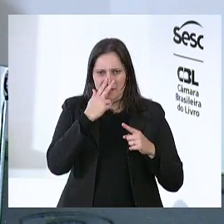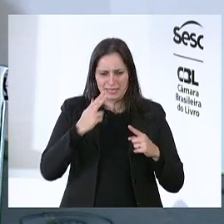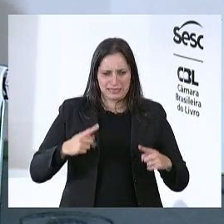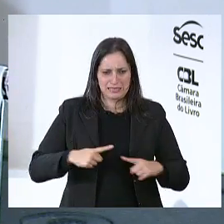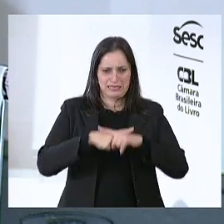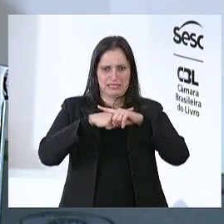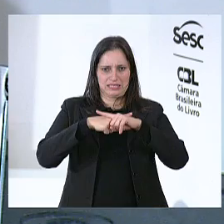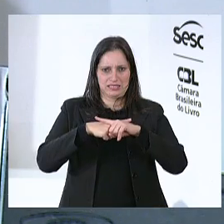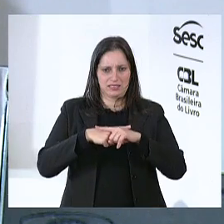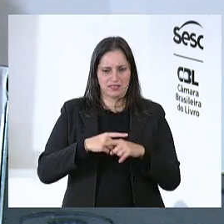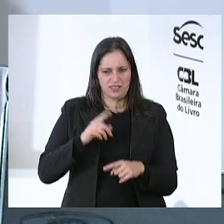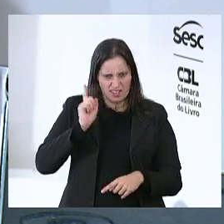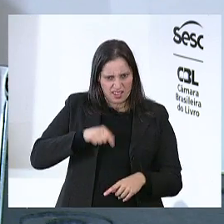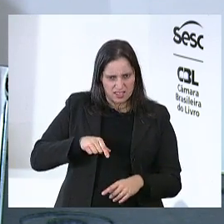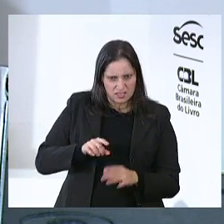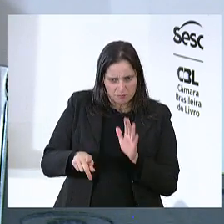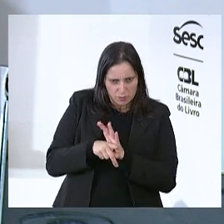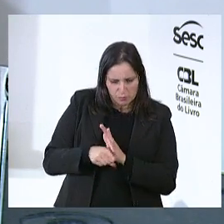é só ditador, né?